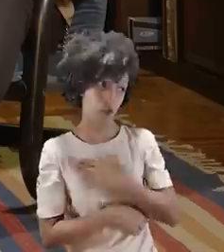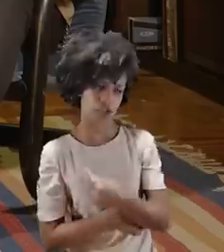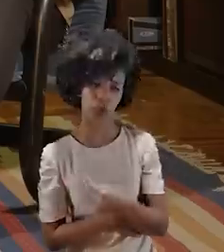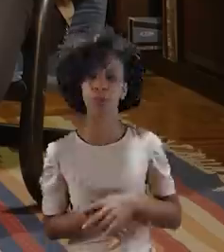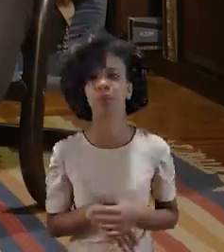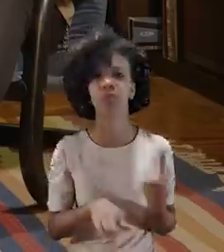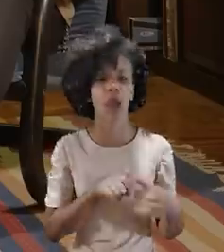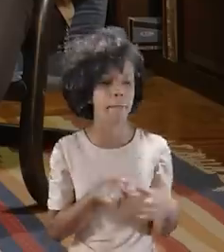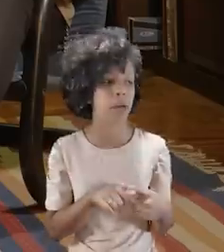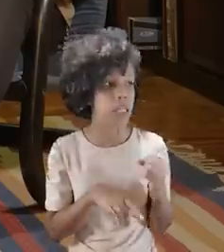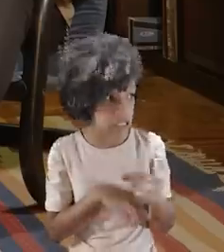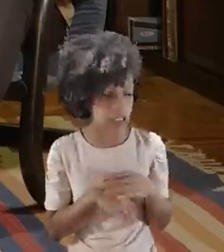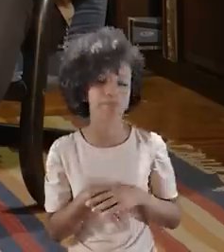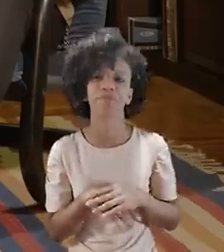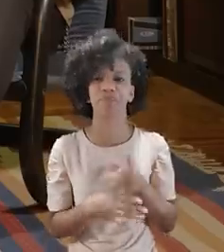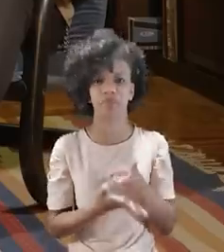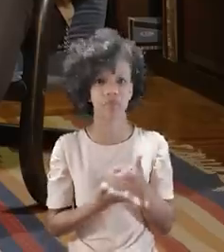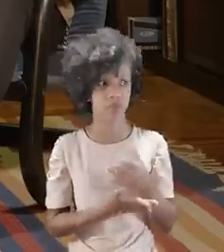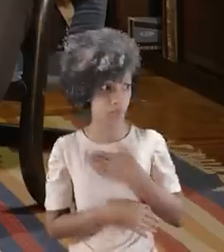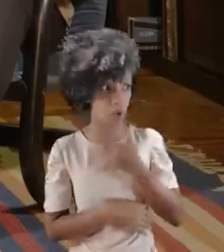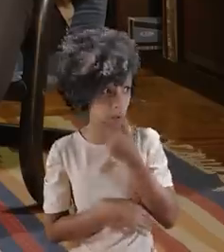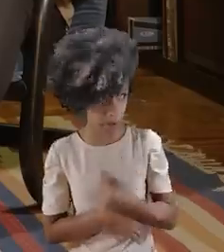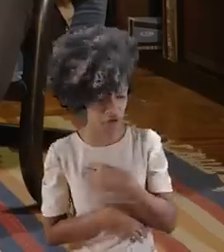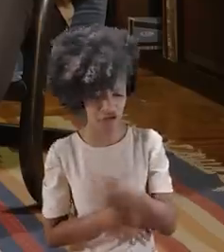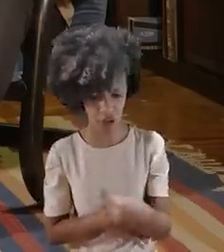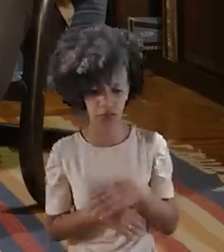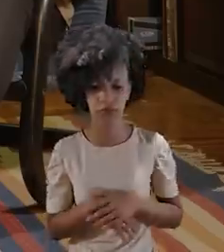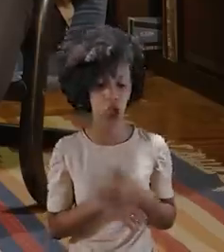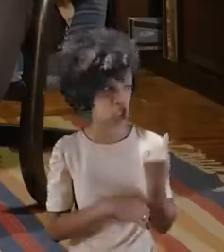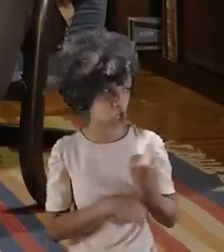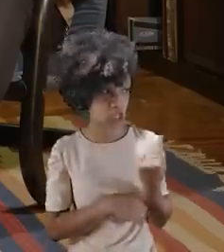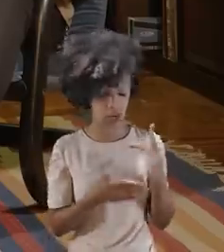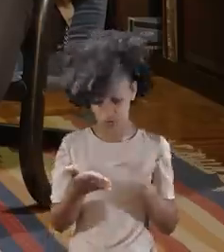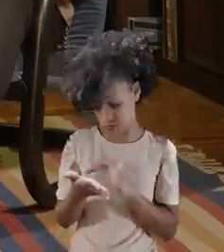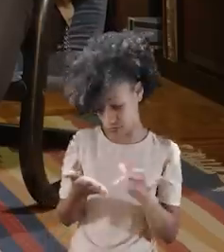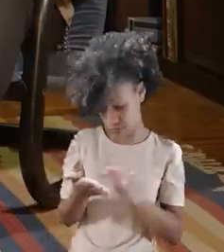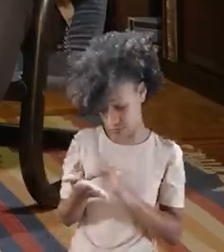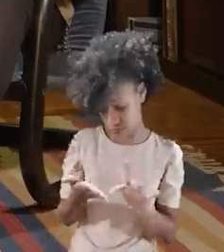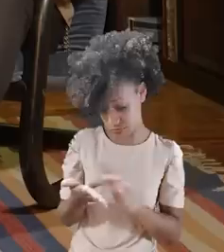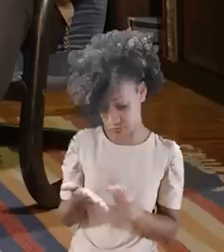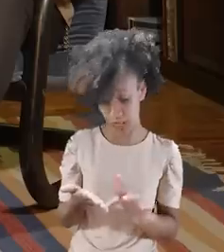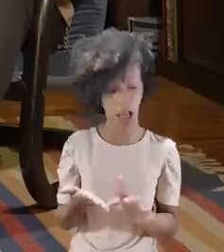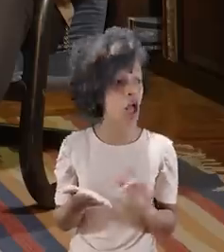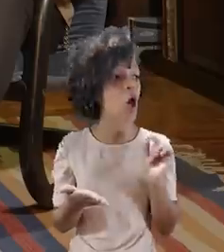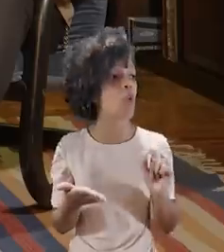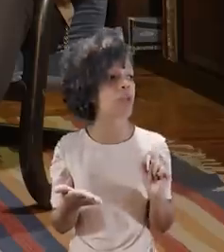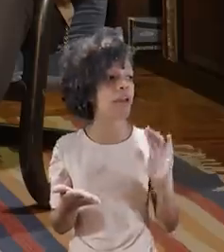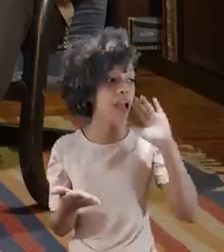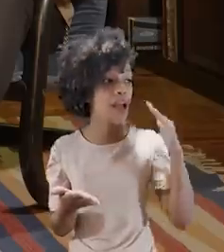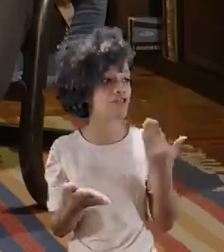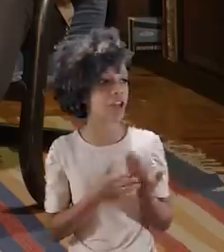assim e se toda hora que o meu filho você vai ficar sozinha nem mexer no celular a